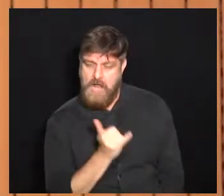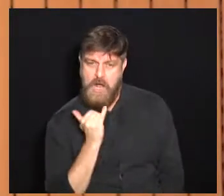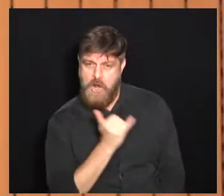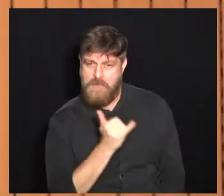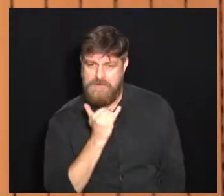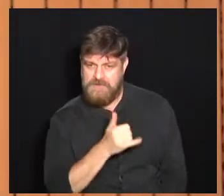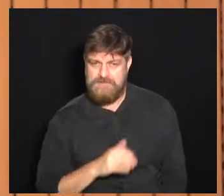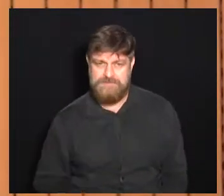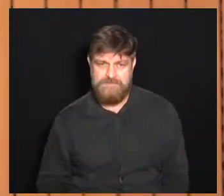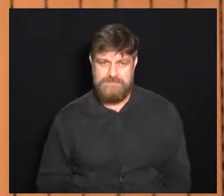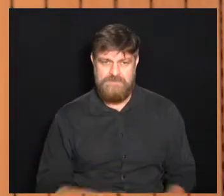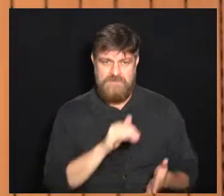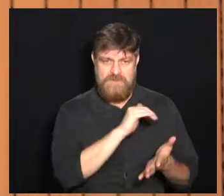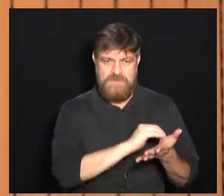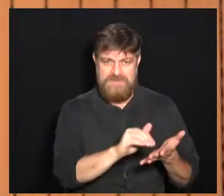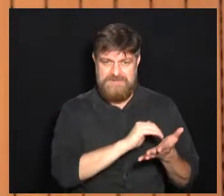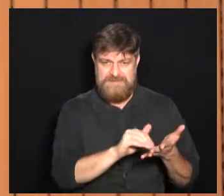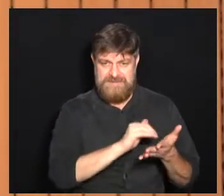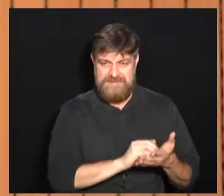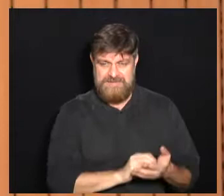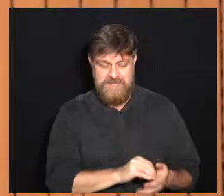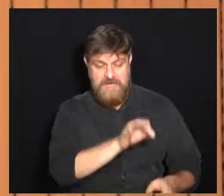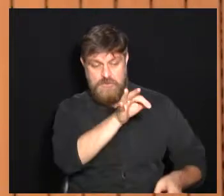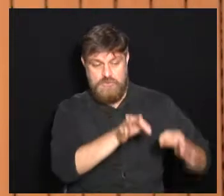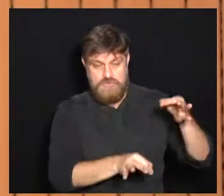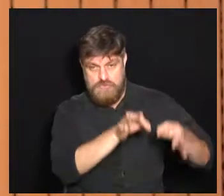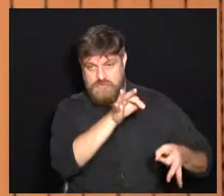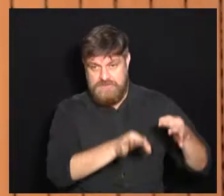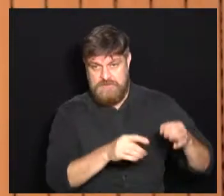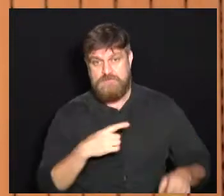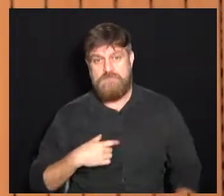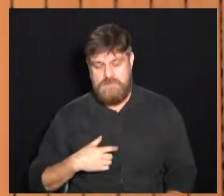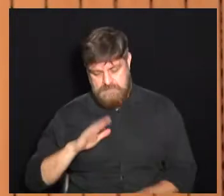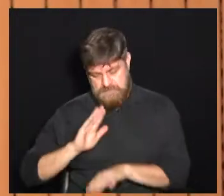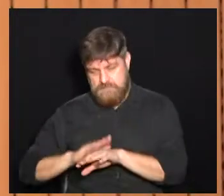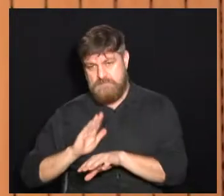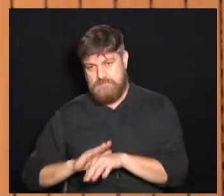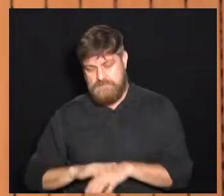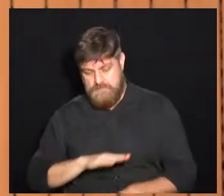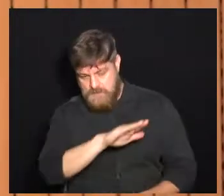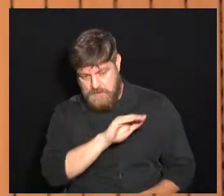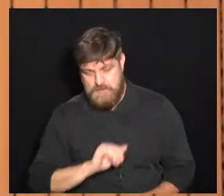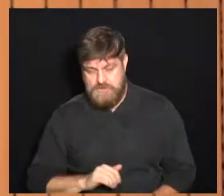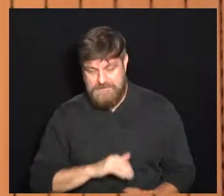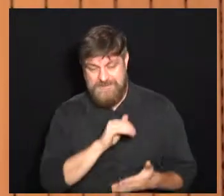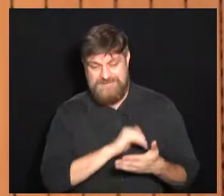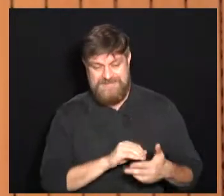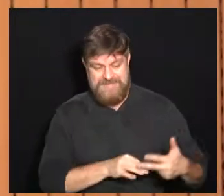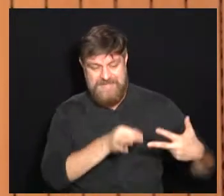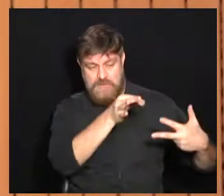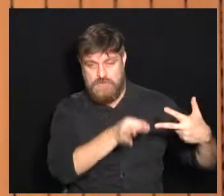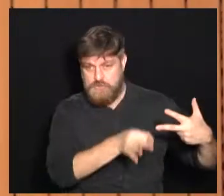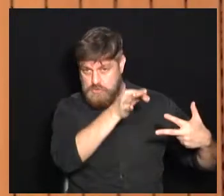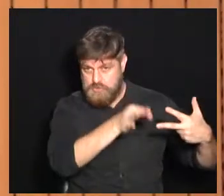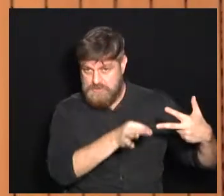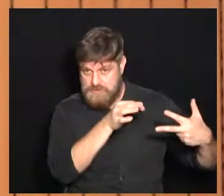o secretário de Assuntos Jurídicos. E foi o que eu fiz. Eu comuniquei o secretário